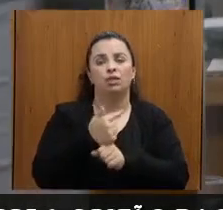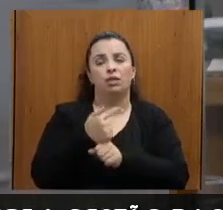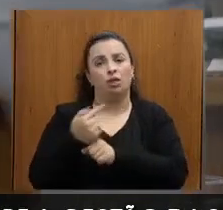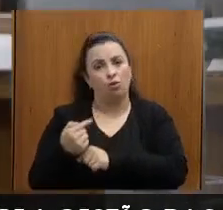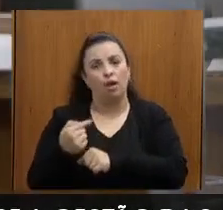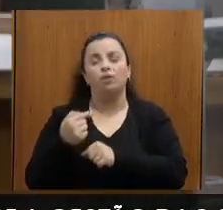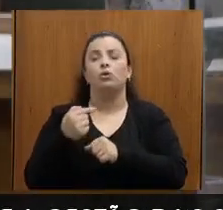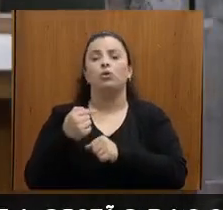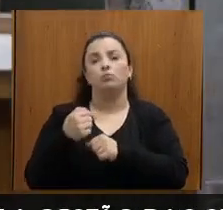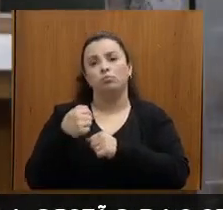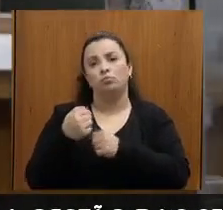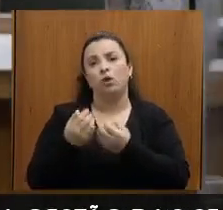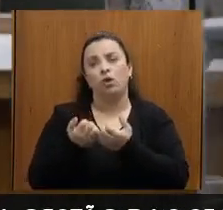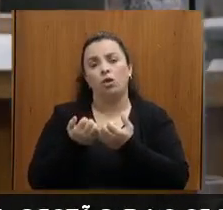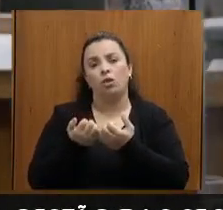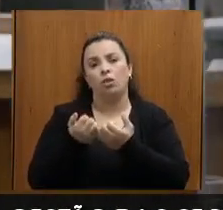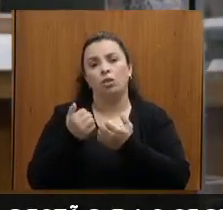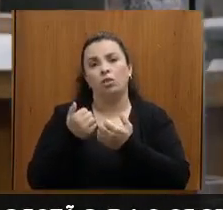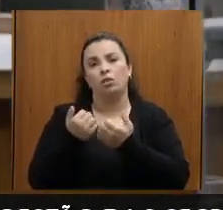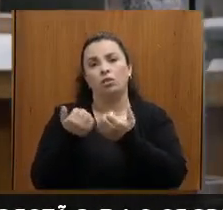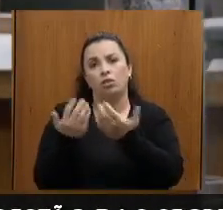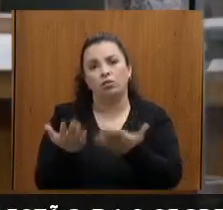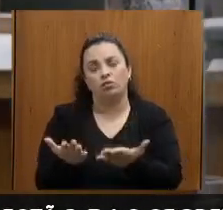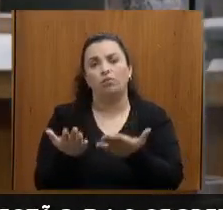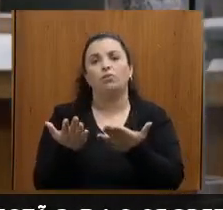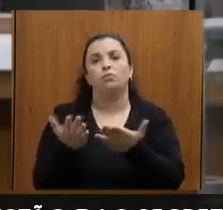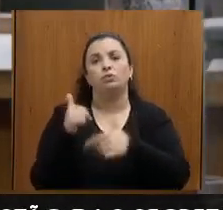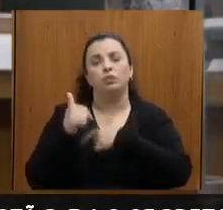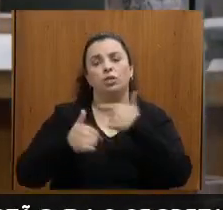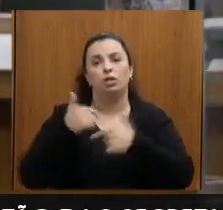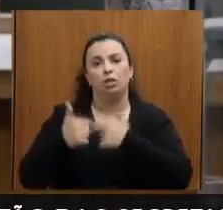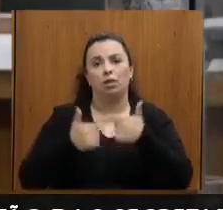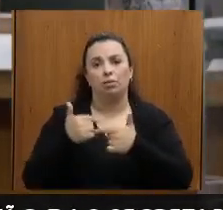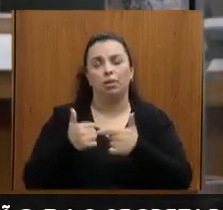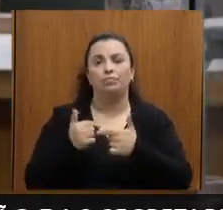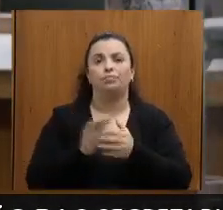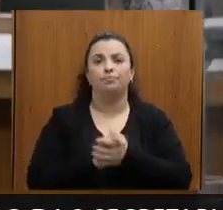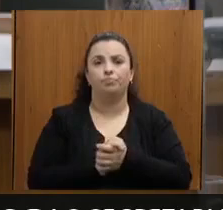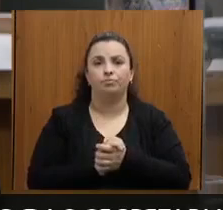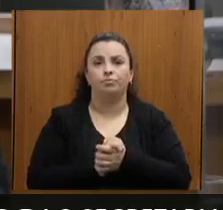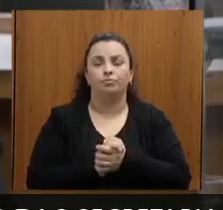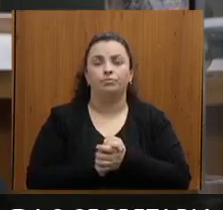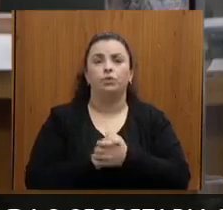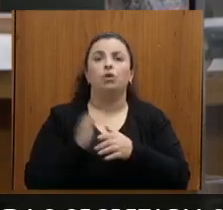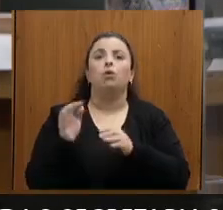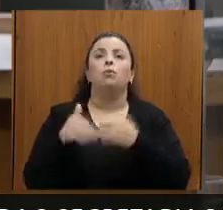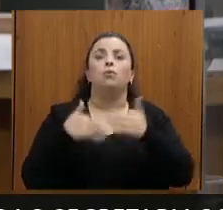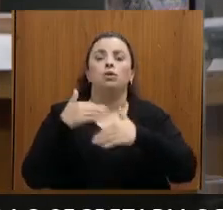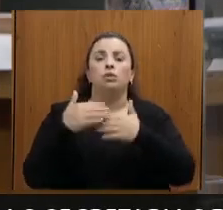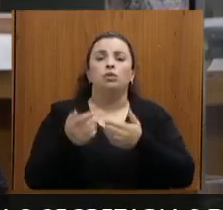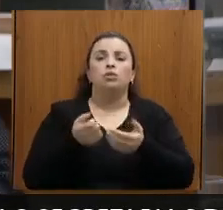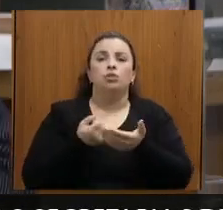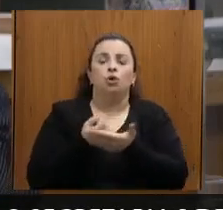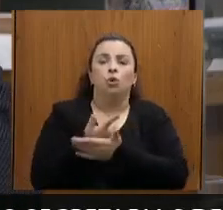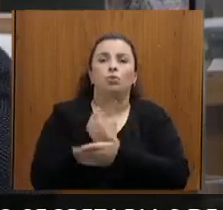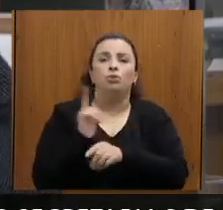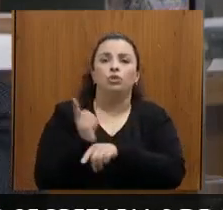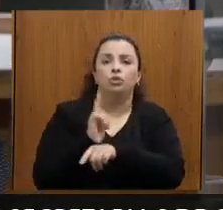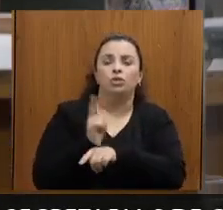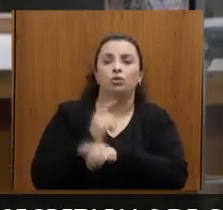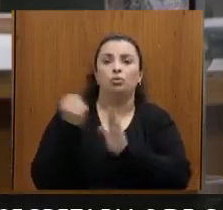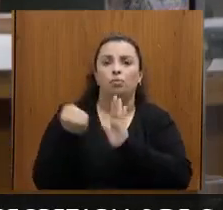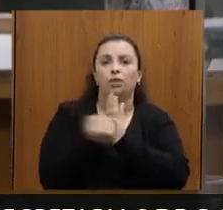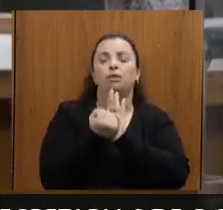para os cidadãos. O atendimento das demandas com eficiência, economia nos processos de compra e gestão do patrimônio. tivemos